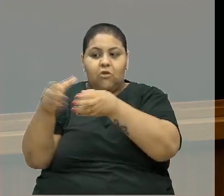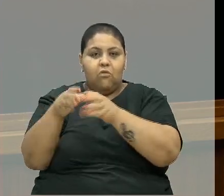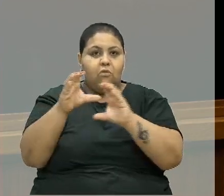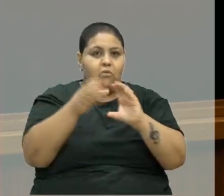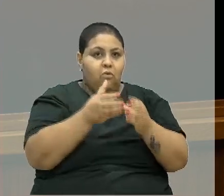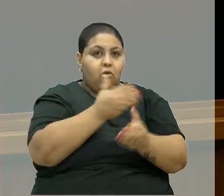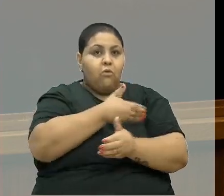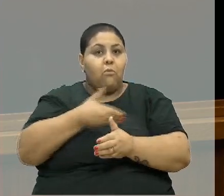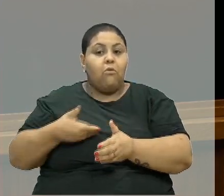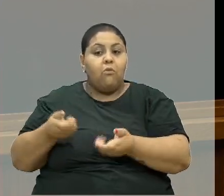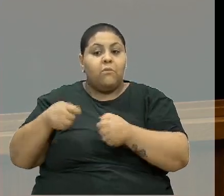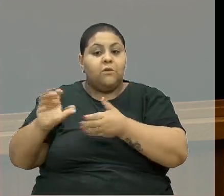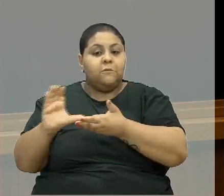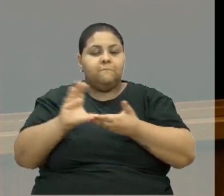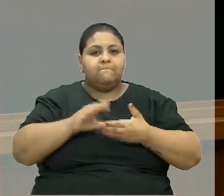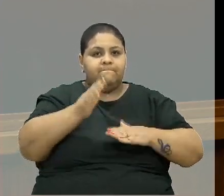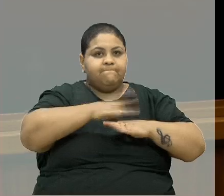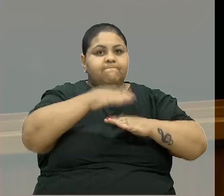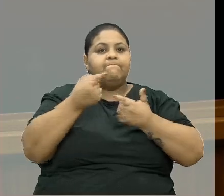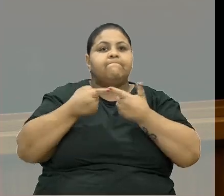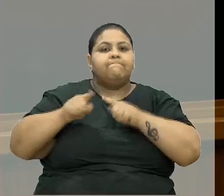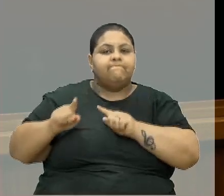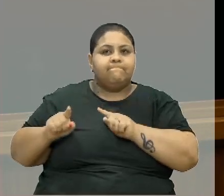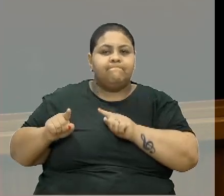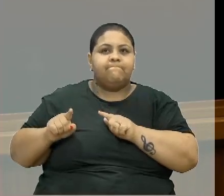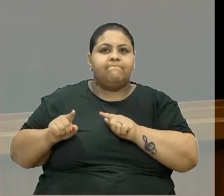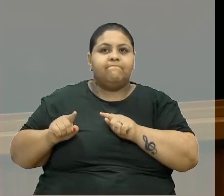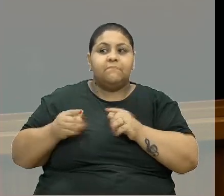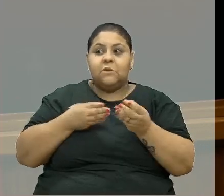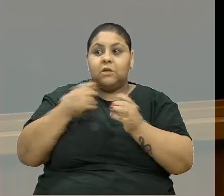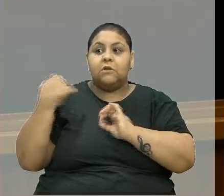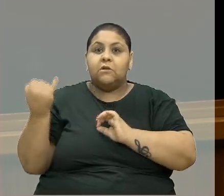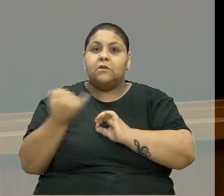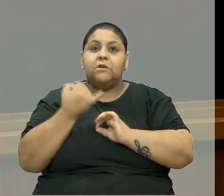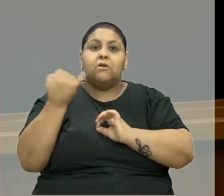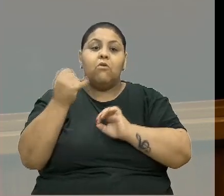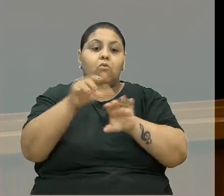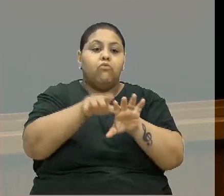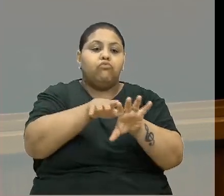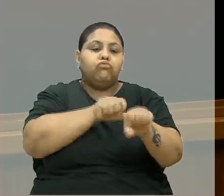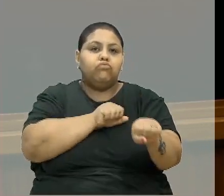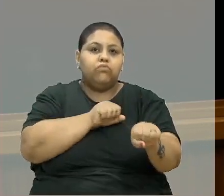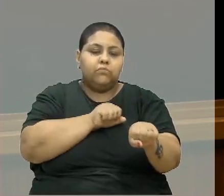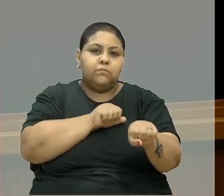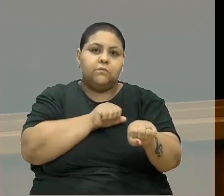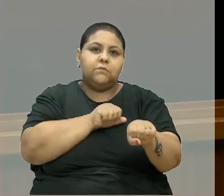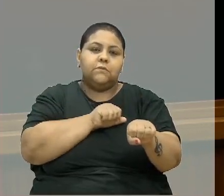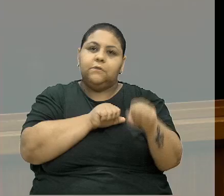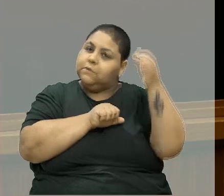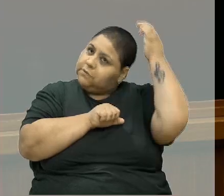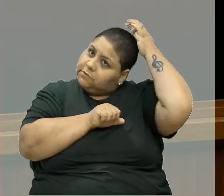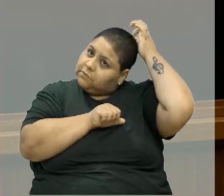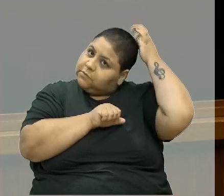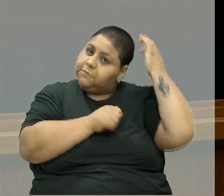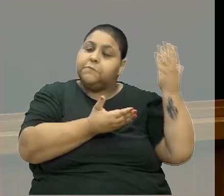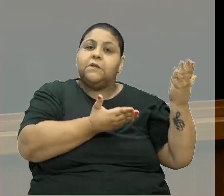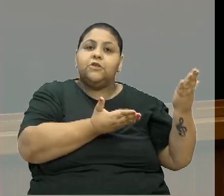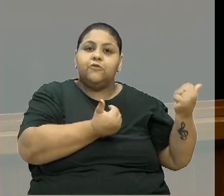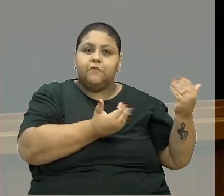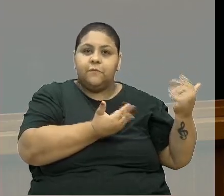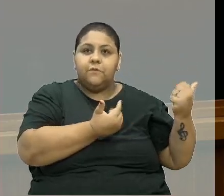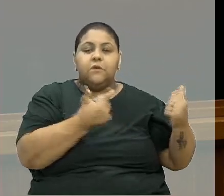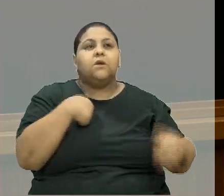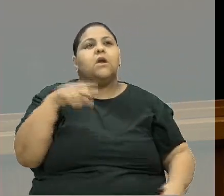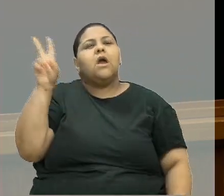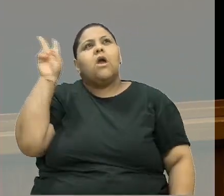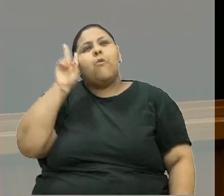investir mais, mas, de qualquer maneira, é muito importante a formação da juventude, né? Eu me